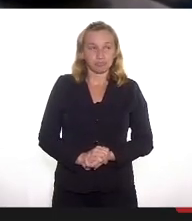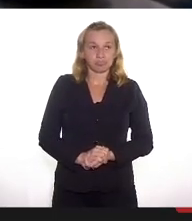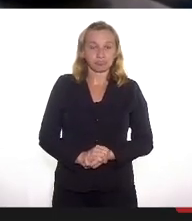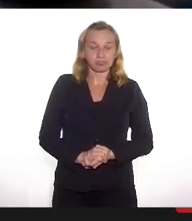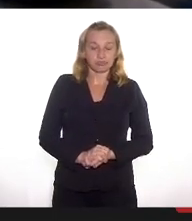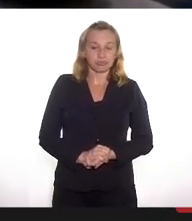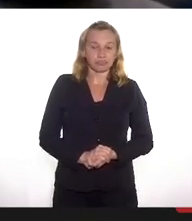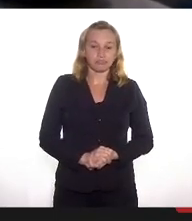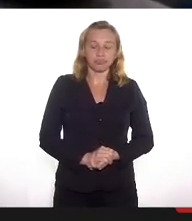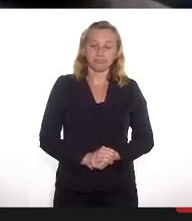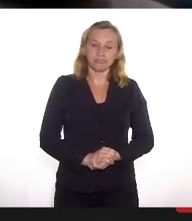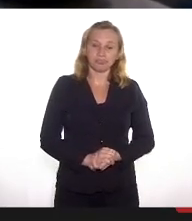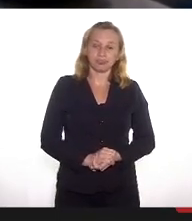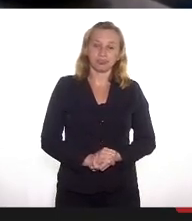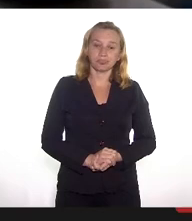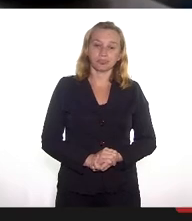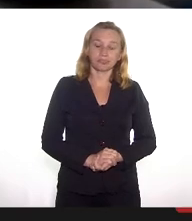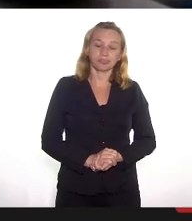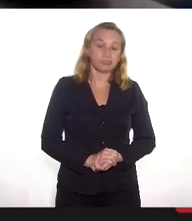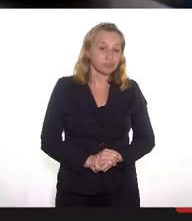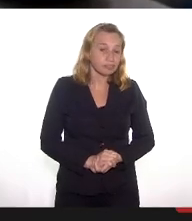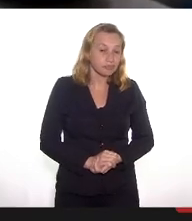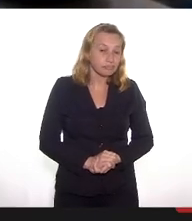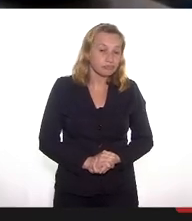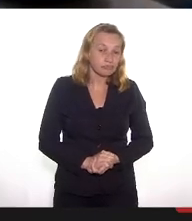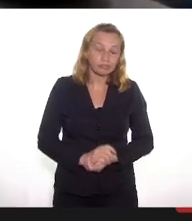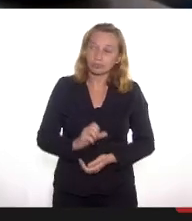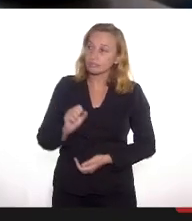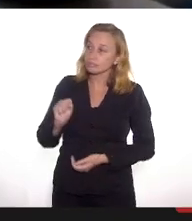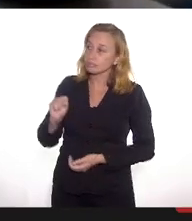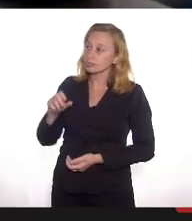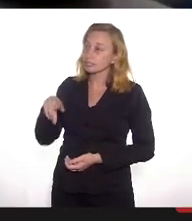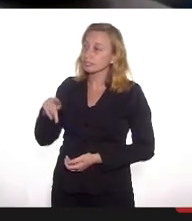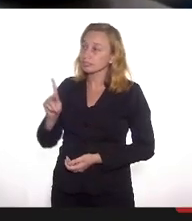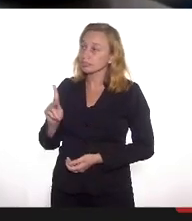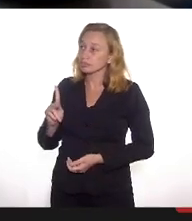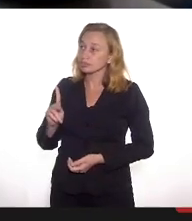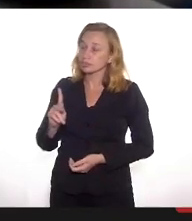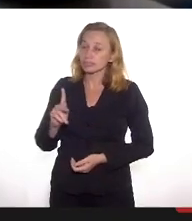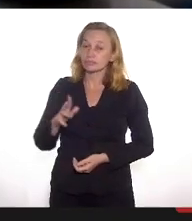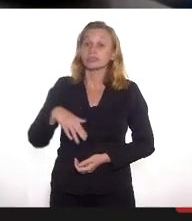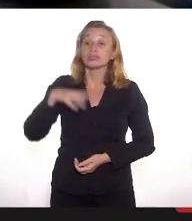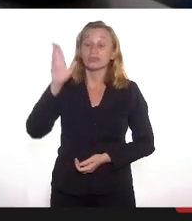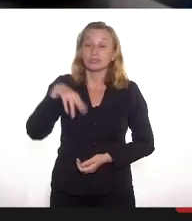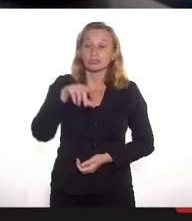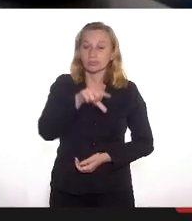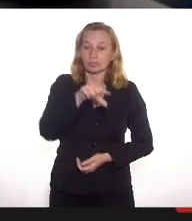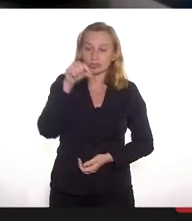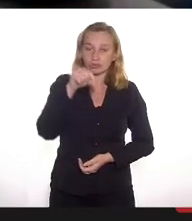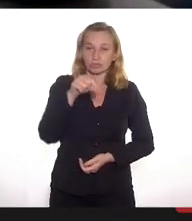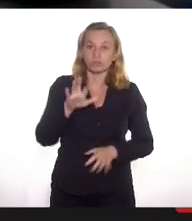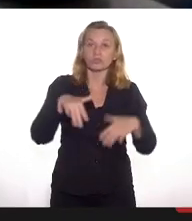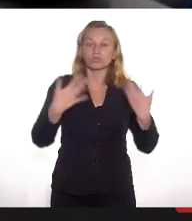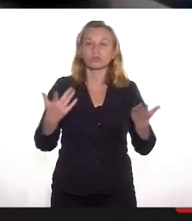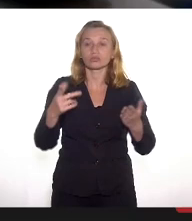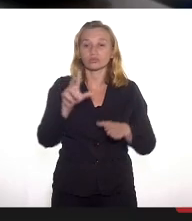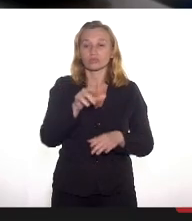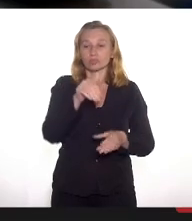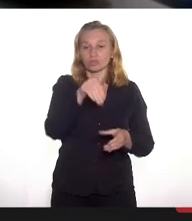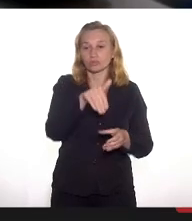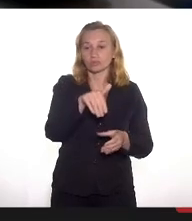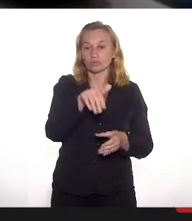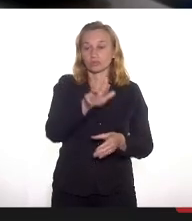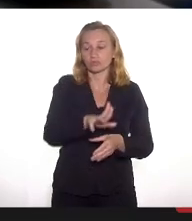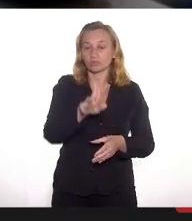porque não usar empresário como definir o que usar que vai utilizar que critério que me diz por exemplo